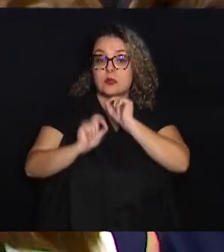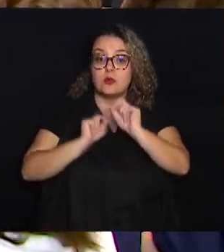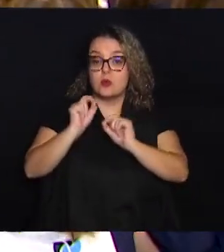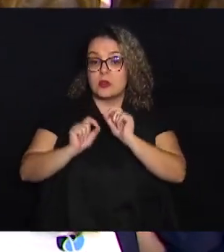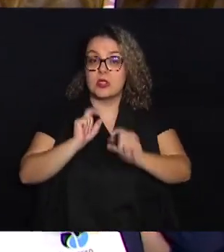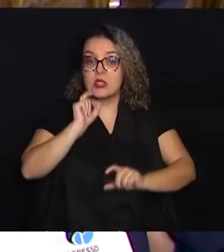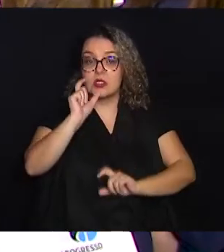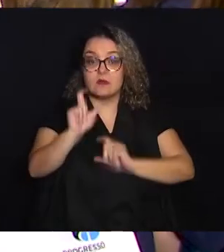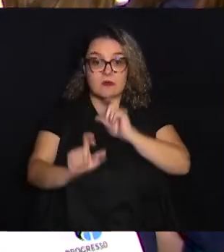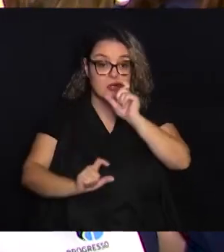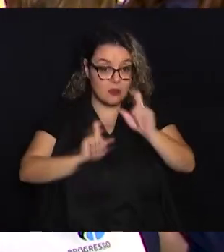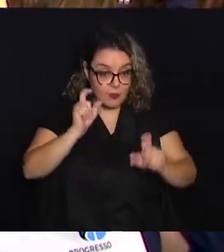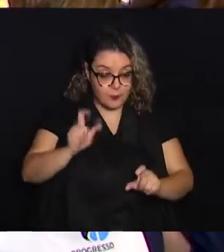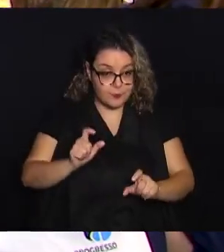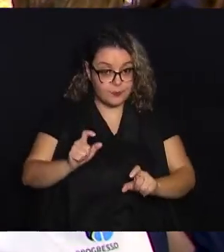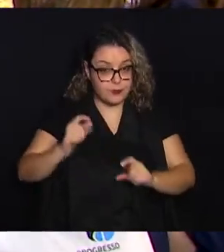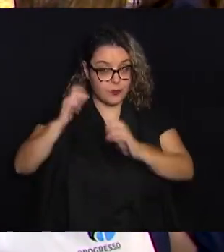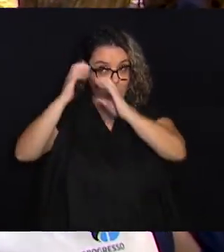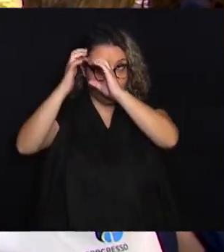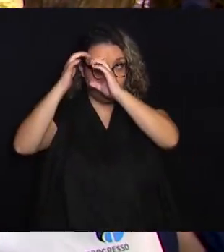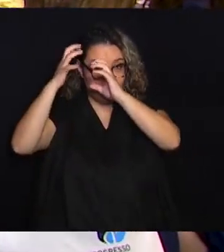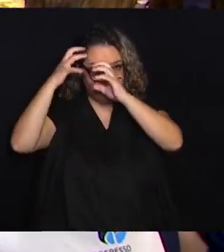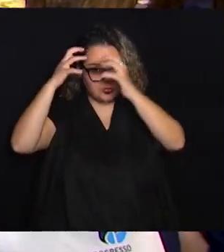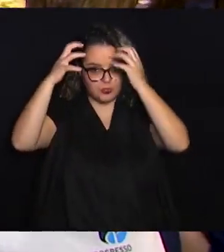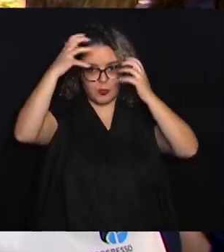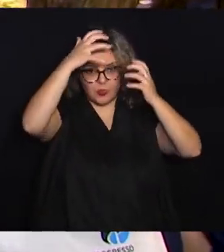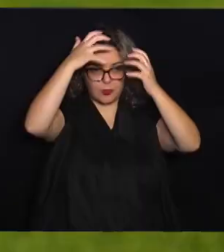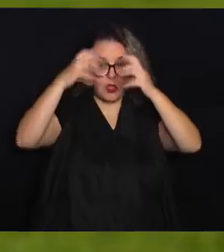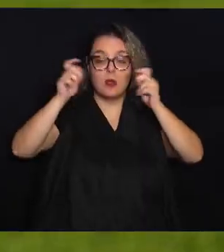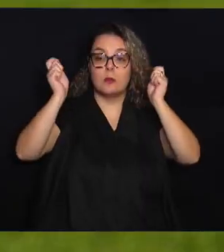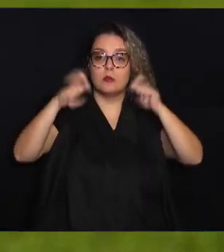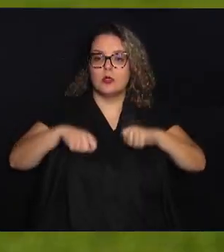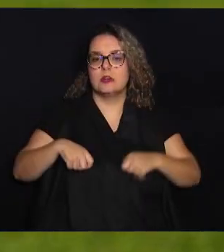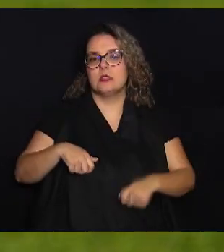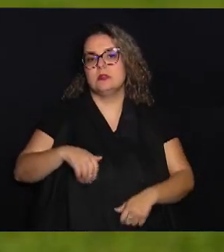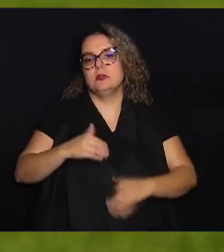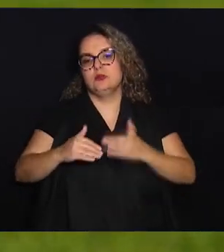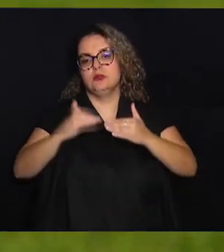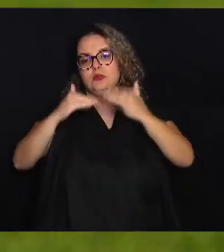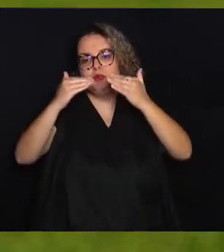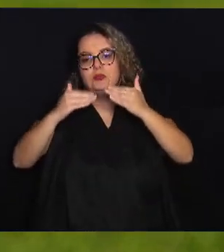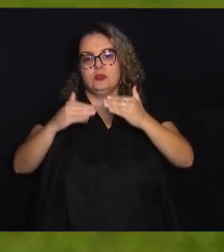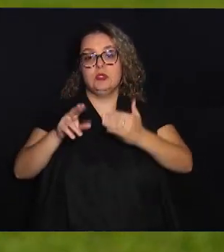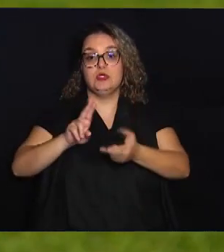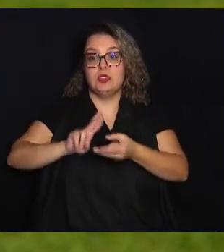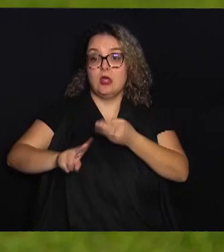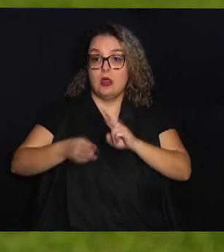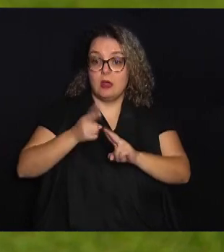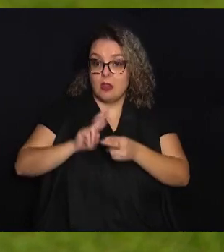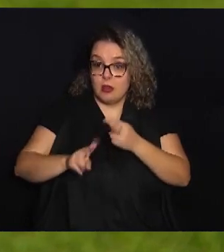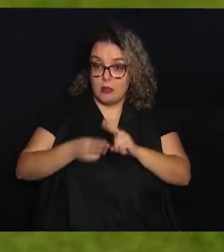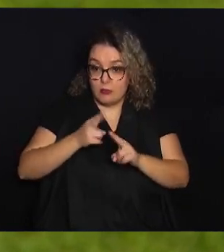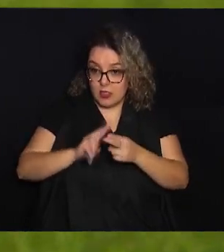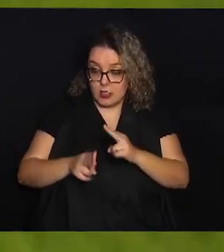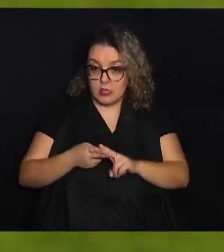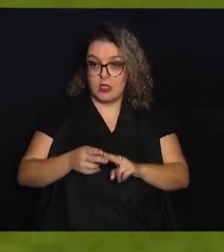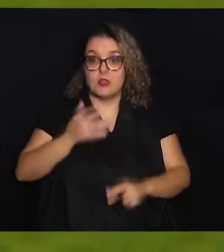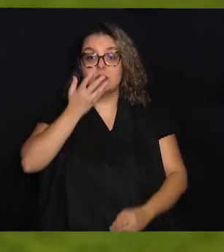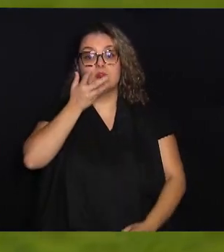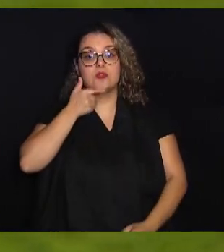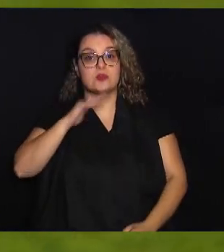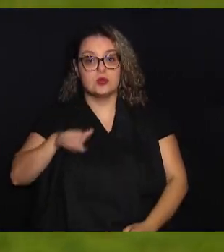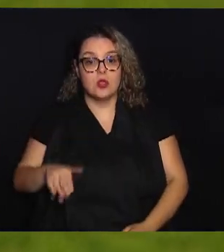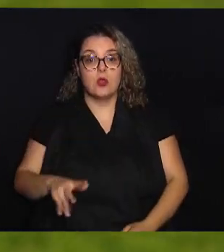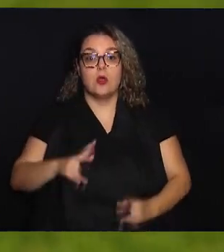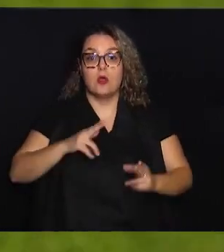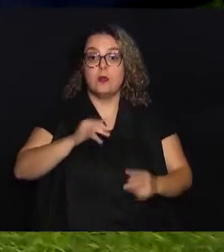nosso cérebro são ativadas e isso potencializa o desenvolvimento de habilidades na criança, como,